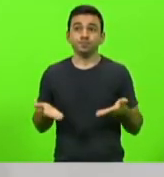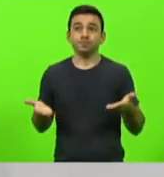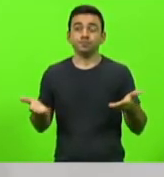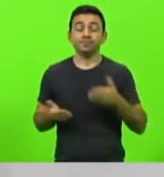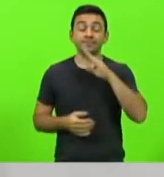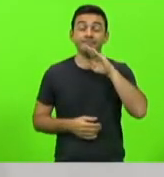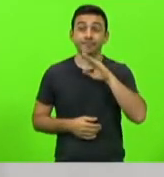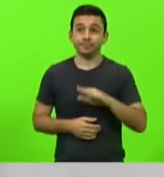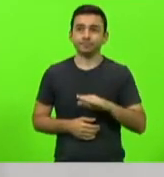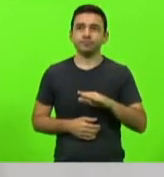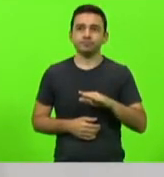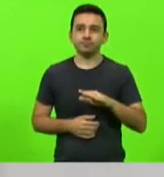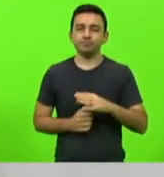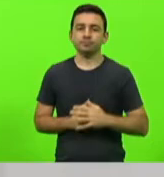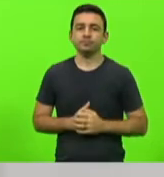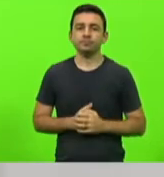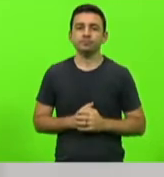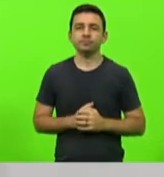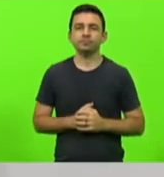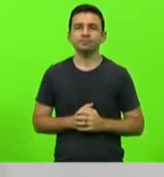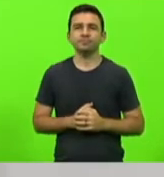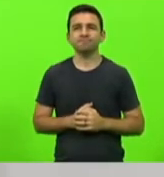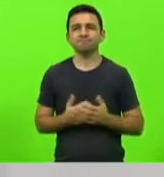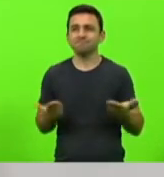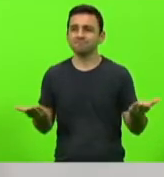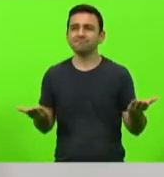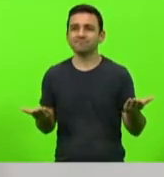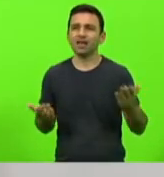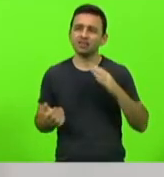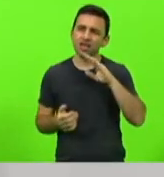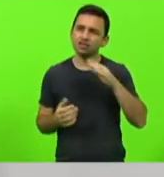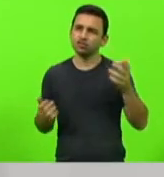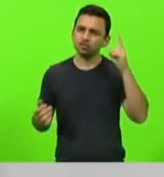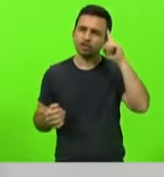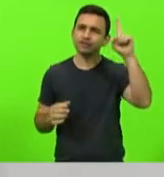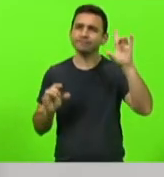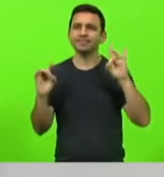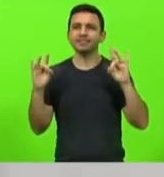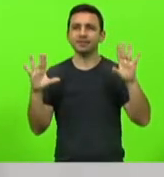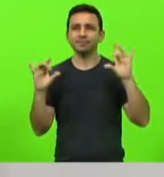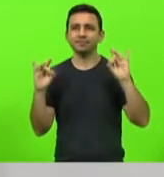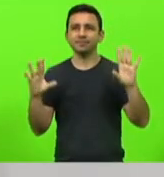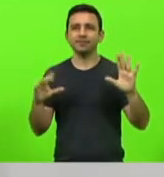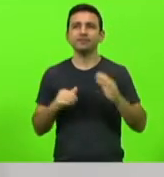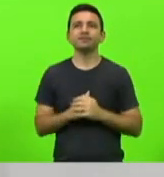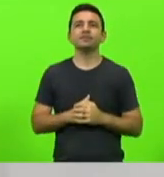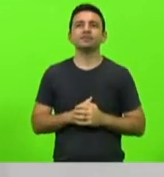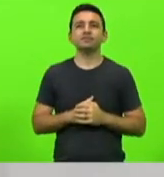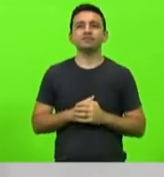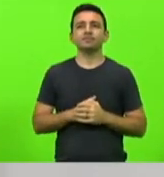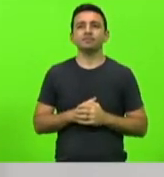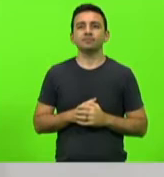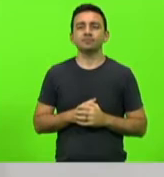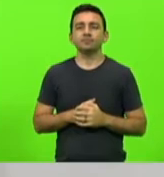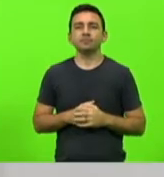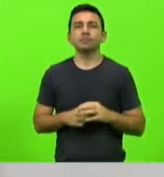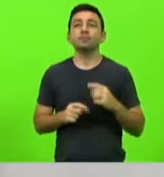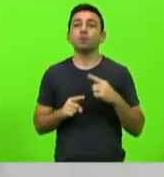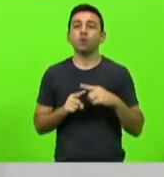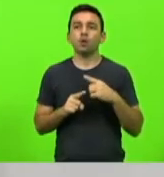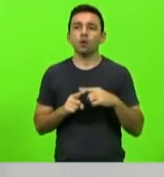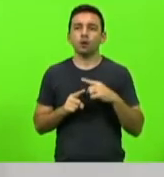tarde, tarde, que digo, de um dia especial, né? Especial porque